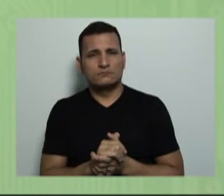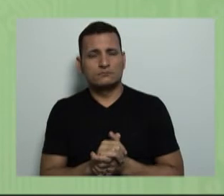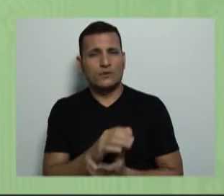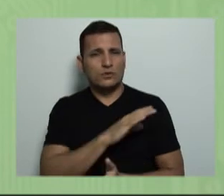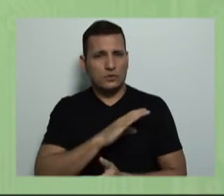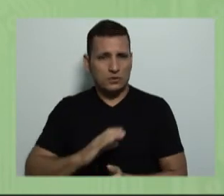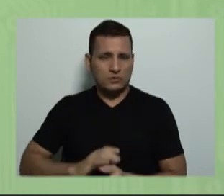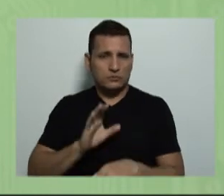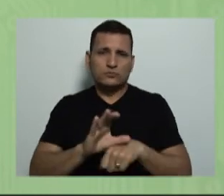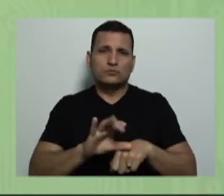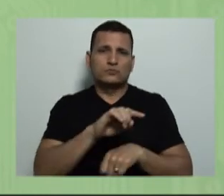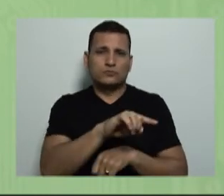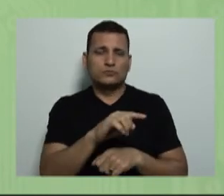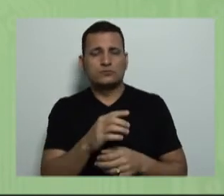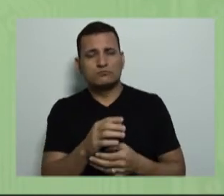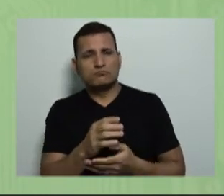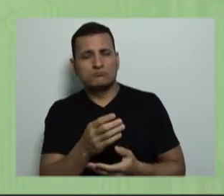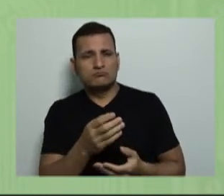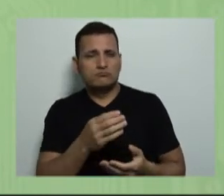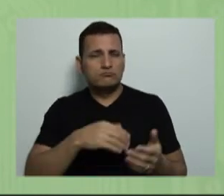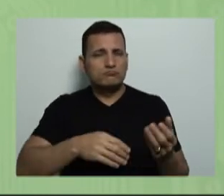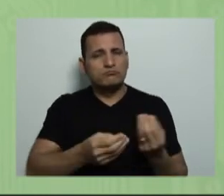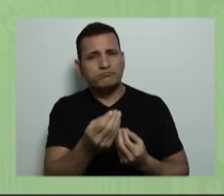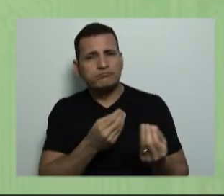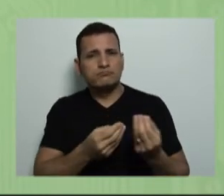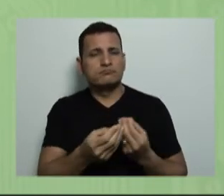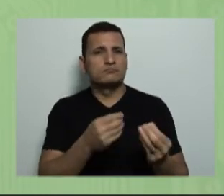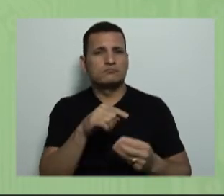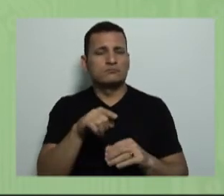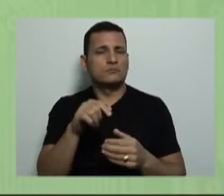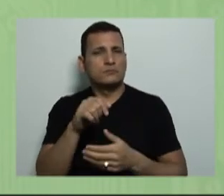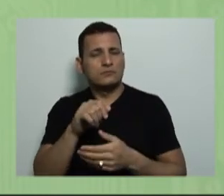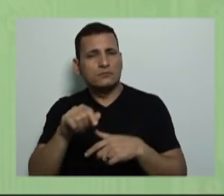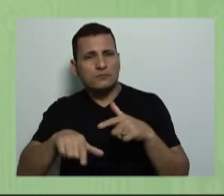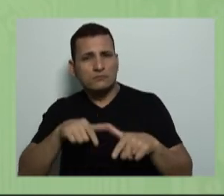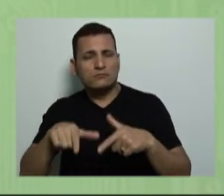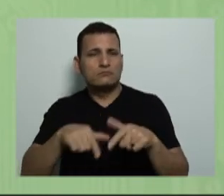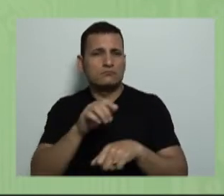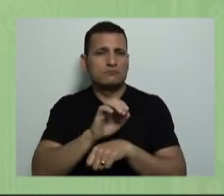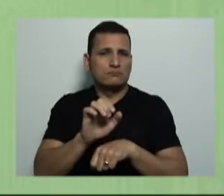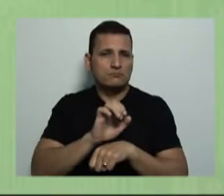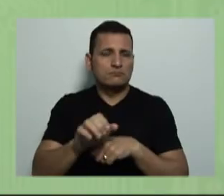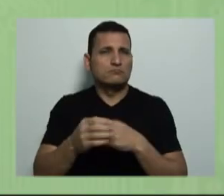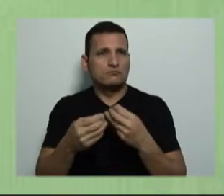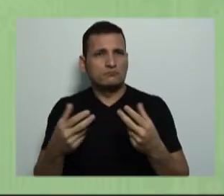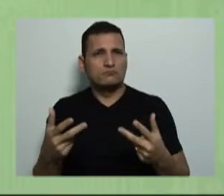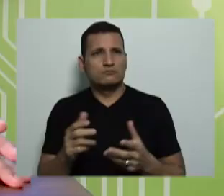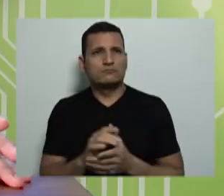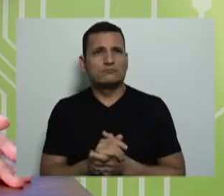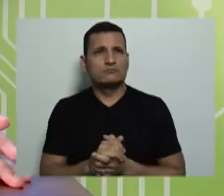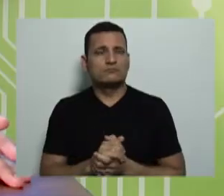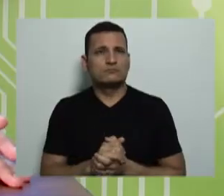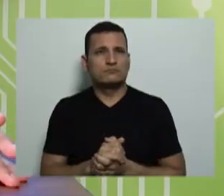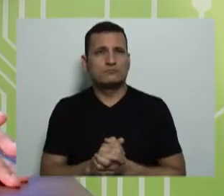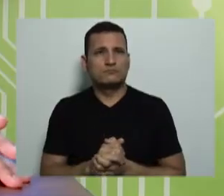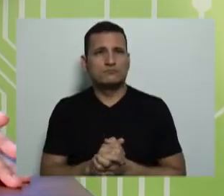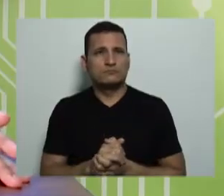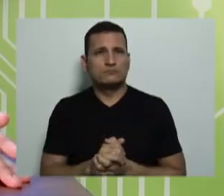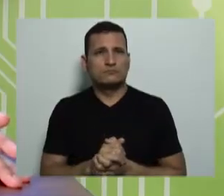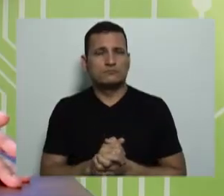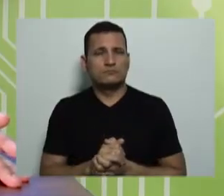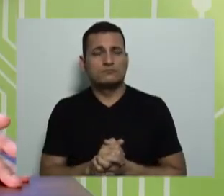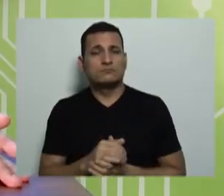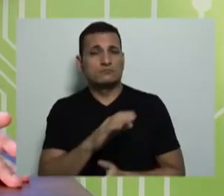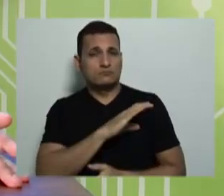estágio a serem realizadas na inexistência de vagas. 11º, que é muito importante, articular